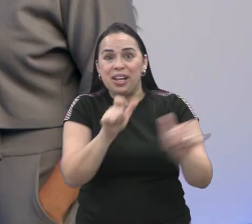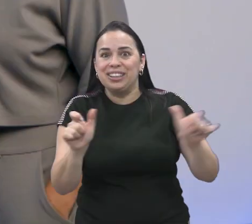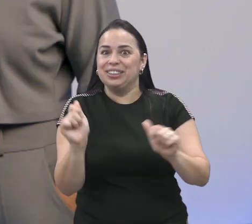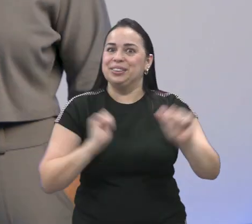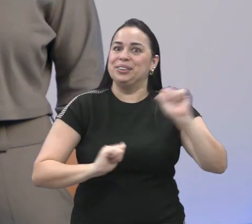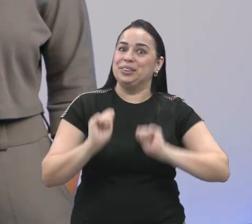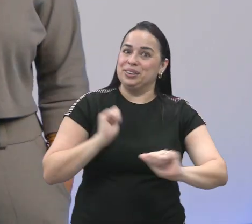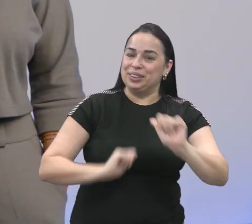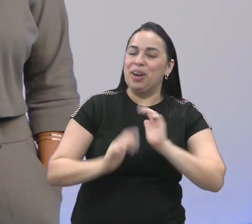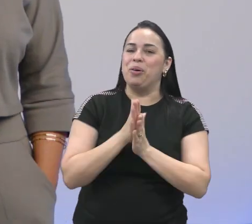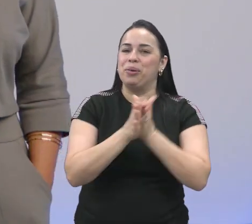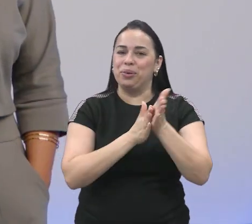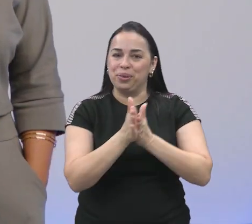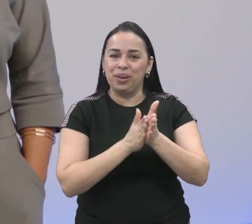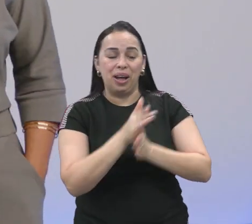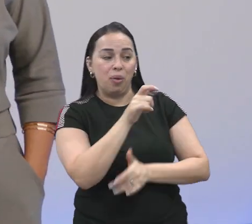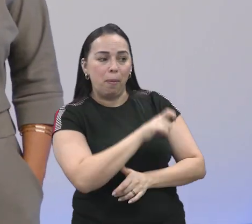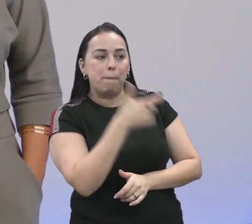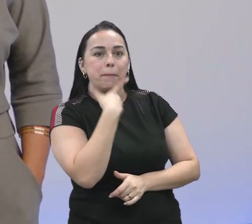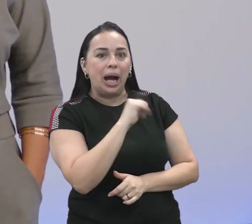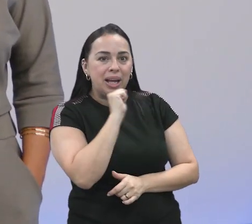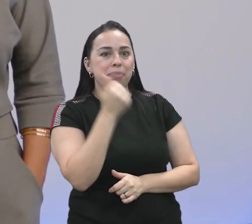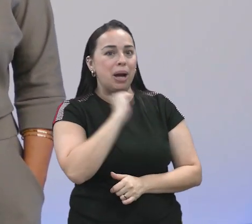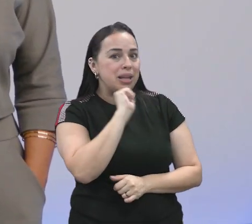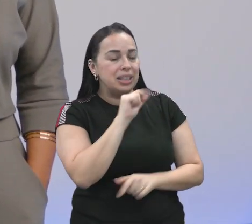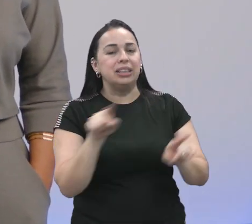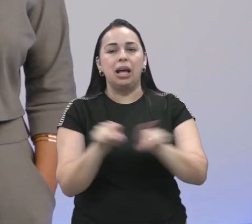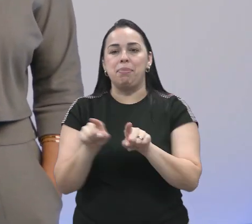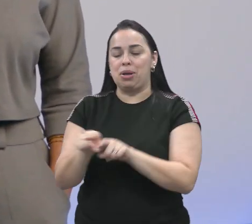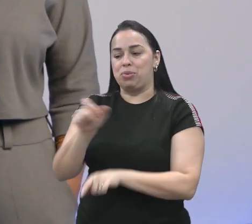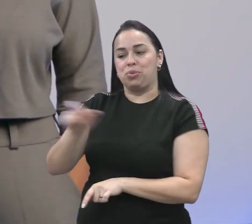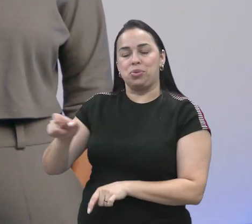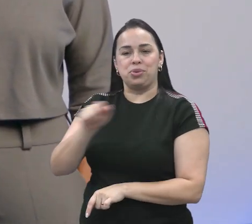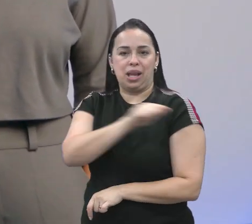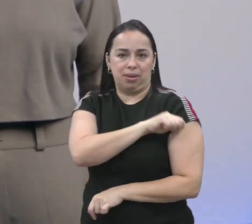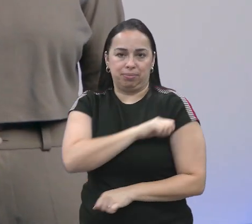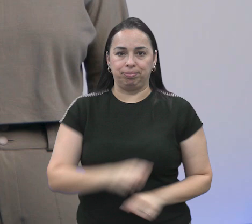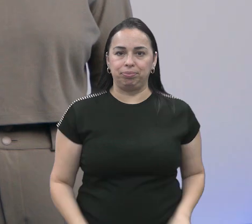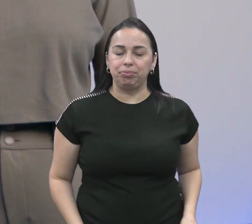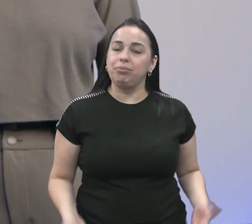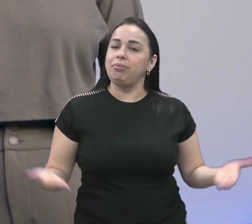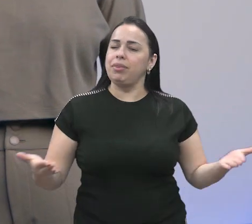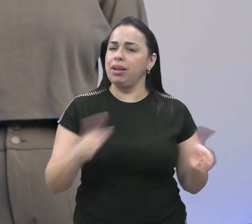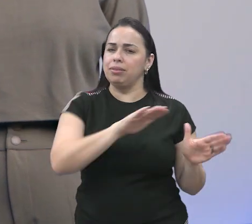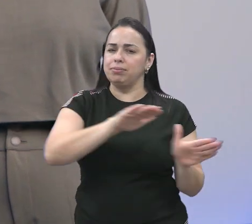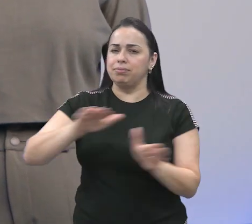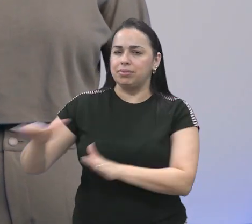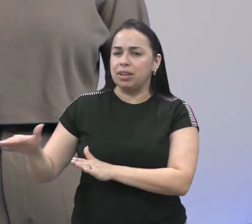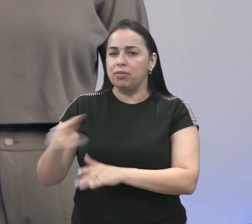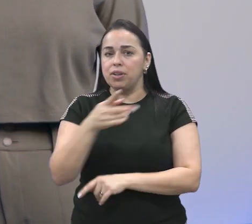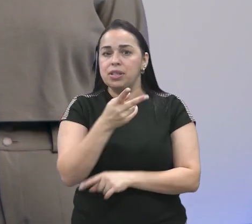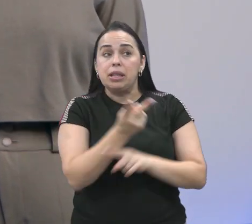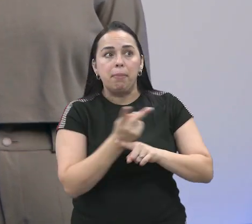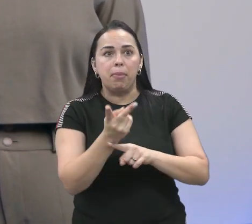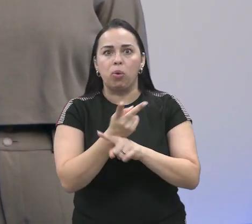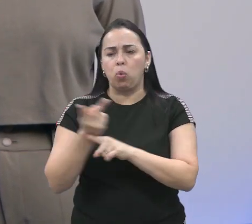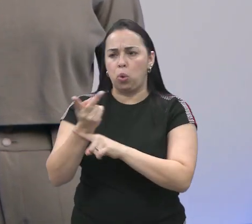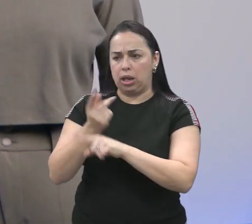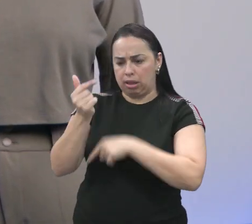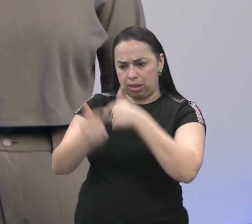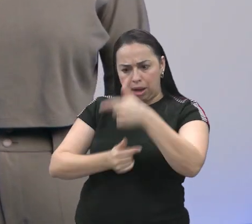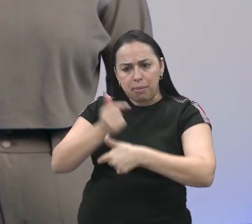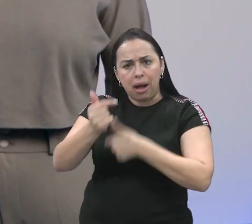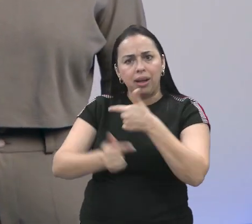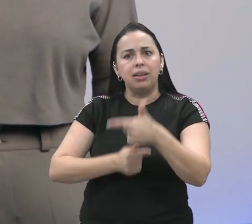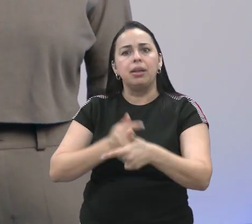boa, né? Voltar às aulas, está todo mundo muito ansioso, tanto os pais quanto os estudantes. E por falar em preparação,